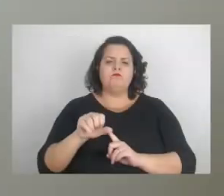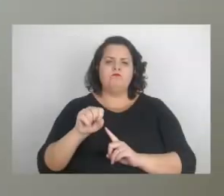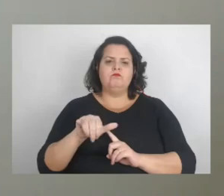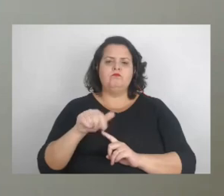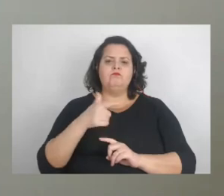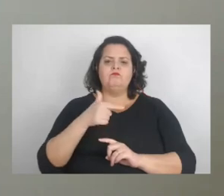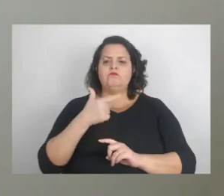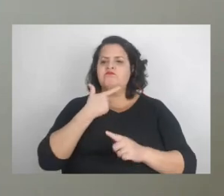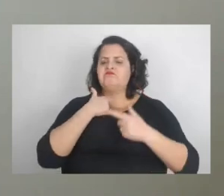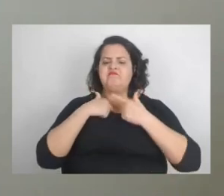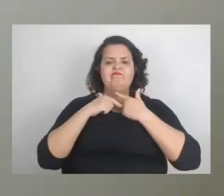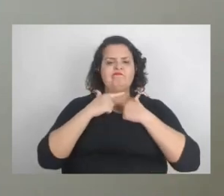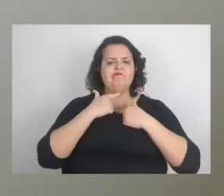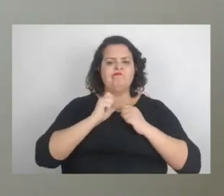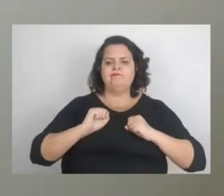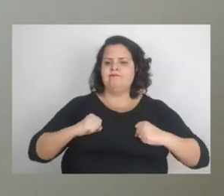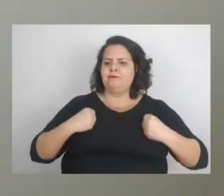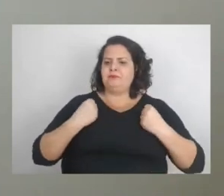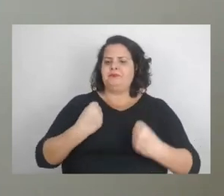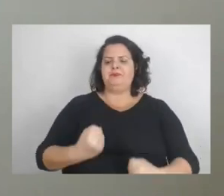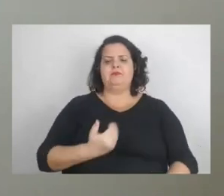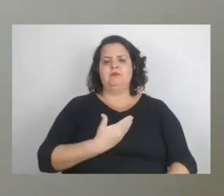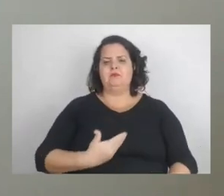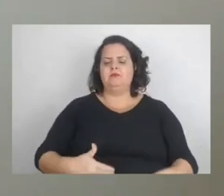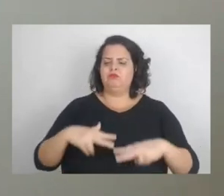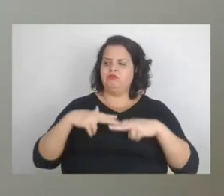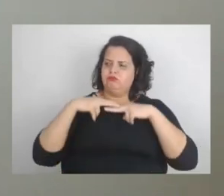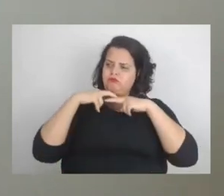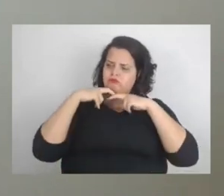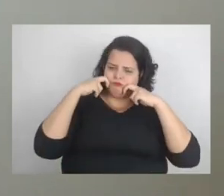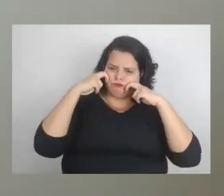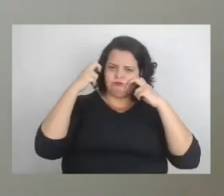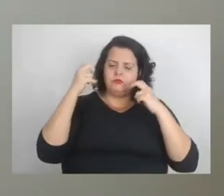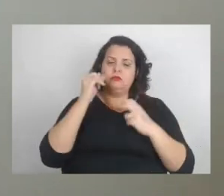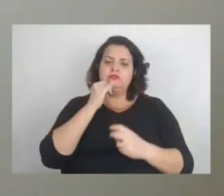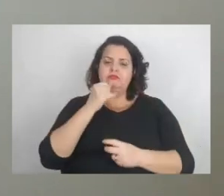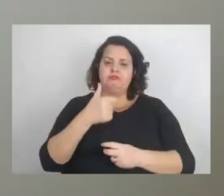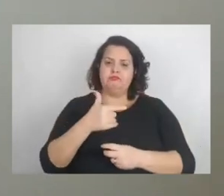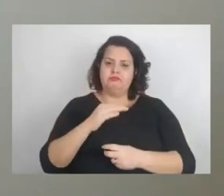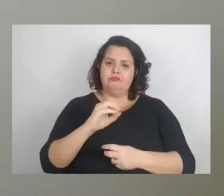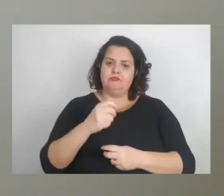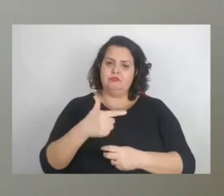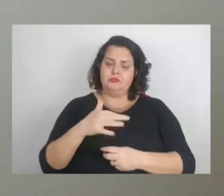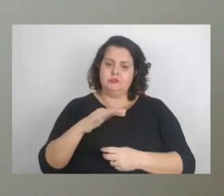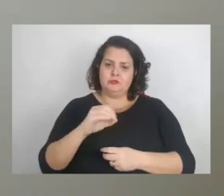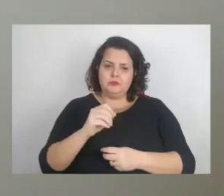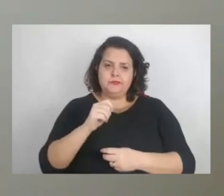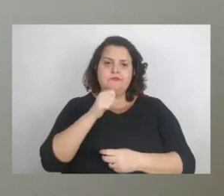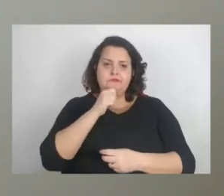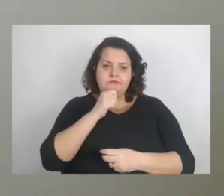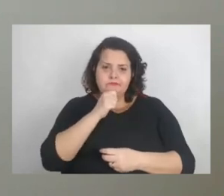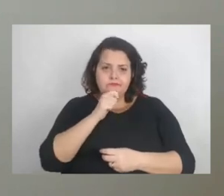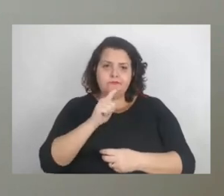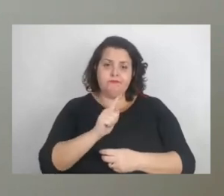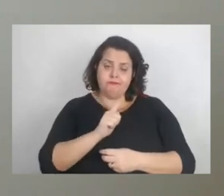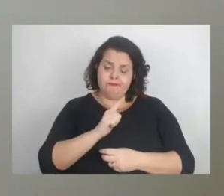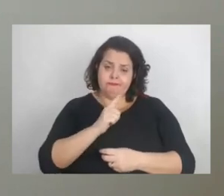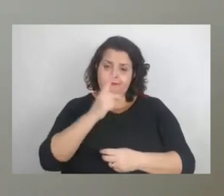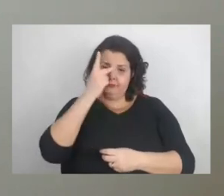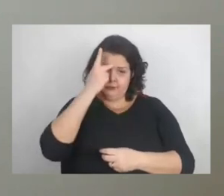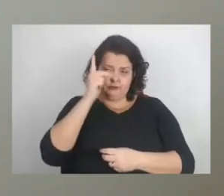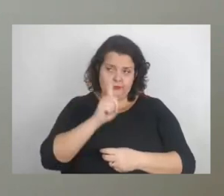Que é até vergonhoso. No ano de 2020, a gente vê determinadas pessoas vivendo daquela maneira como no México